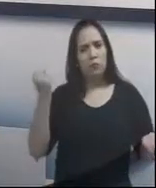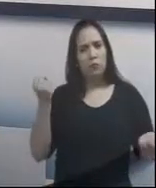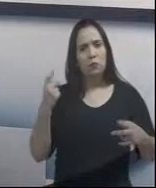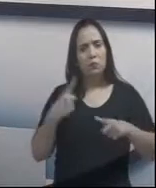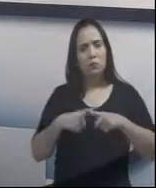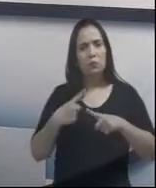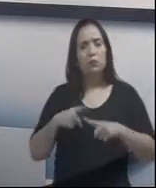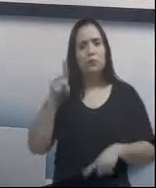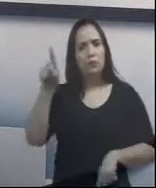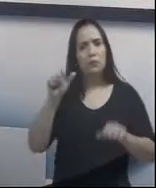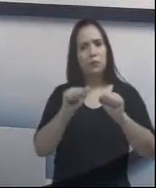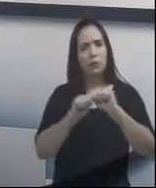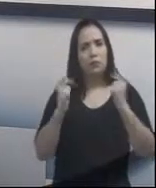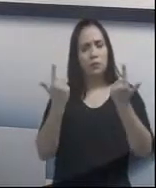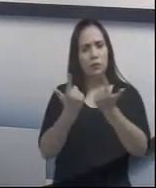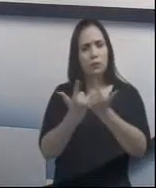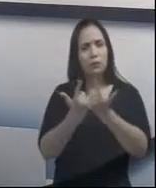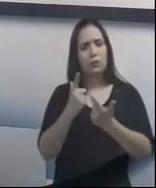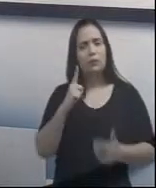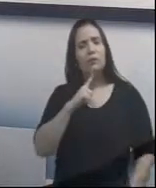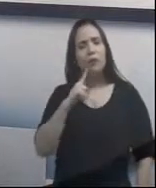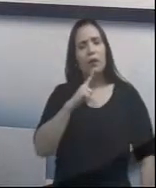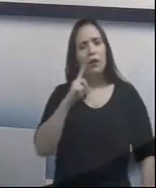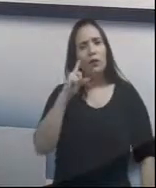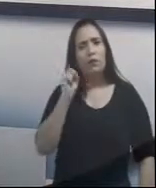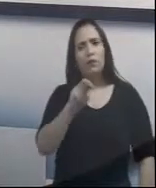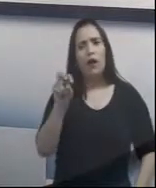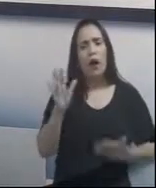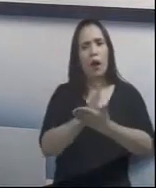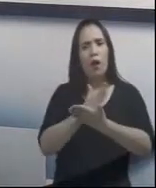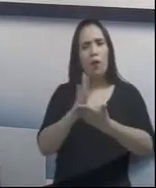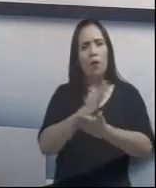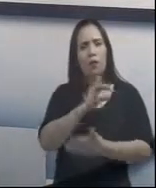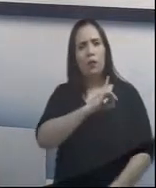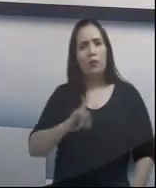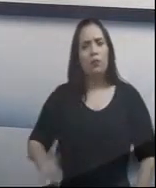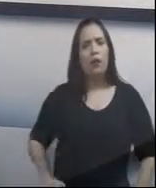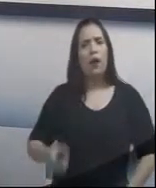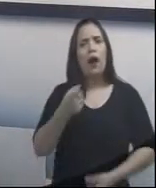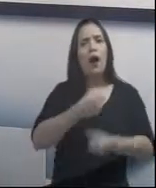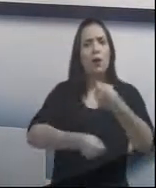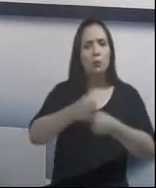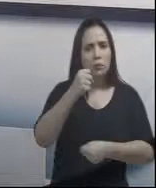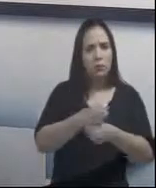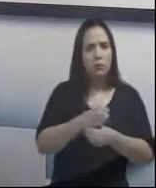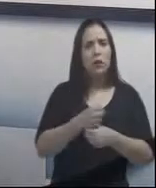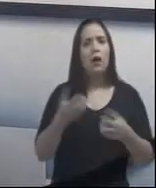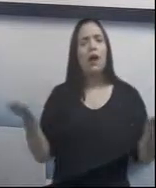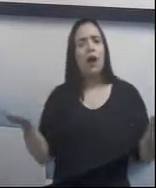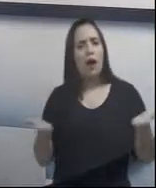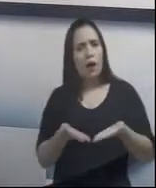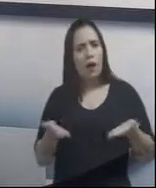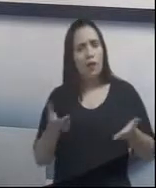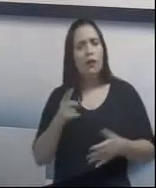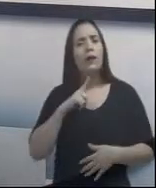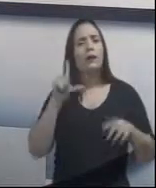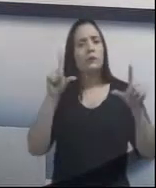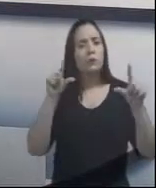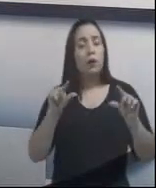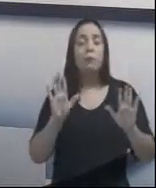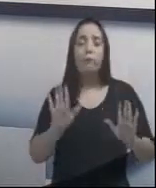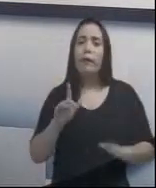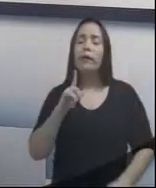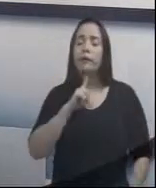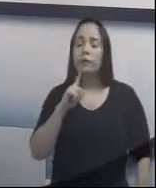na Assembleia, a gente vê alguns deputados, desde o ano passado, até diminuiu mais esse ano, mas desde o ano